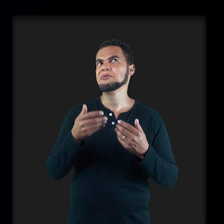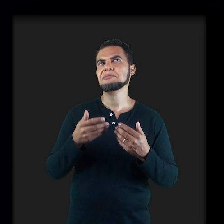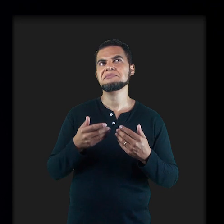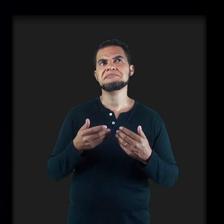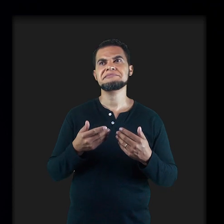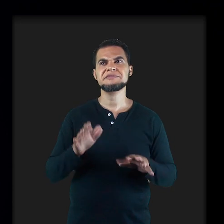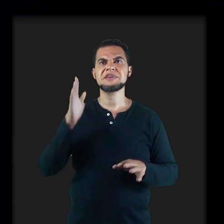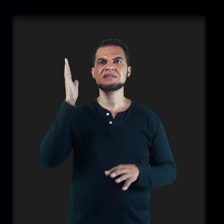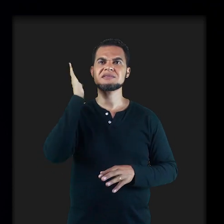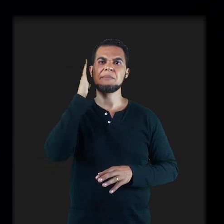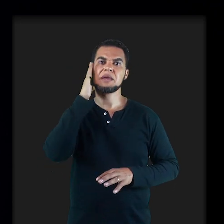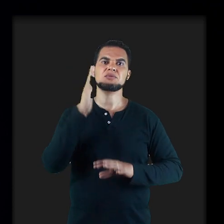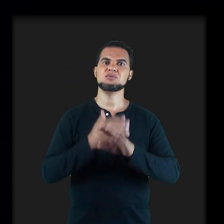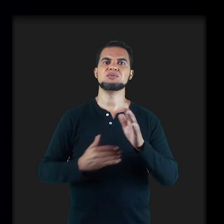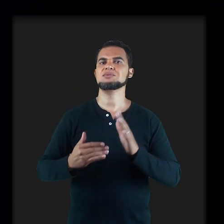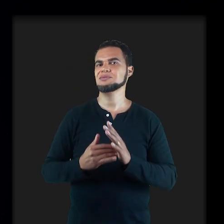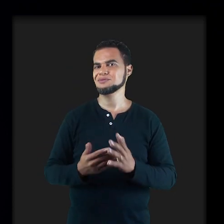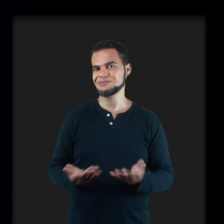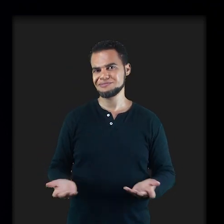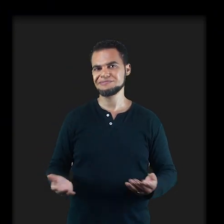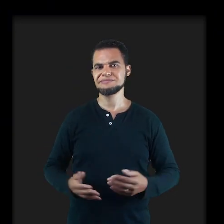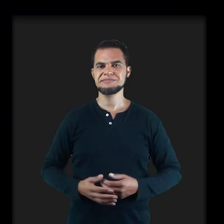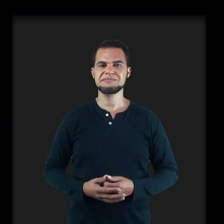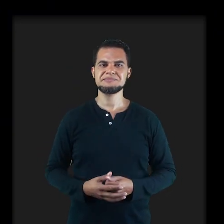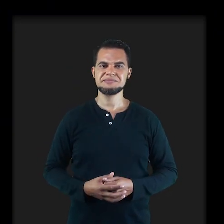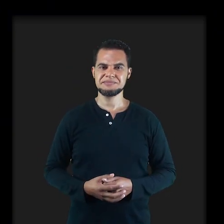acabei sabendo de tudo.